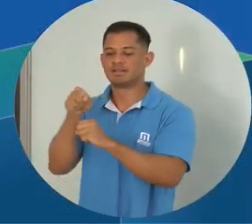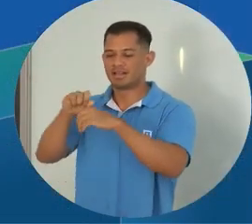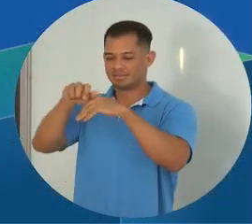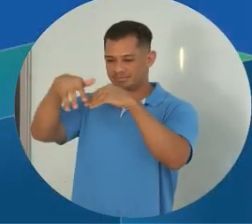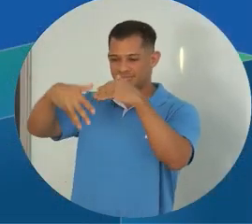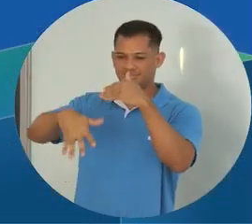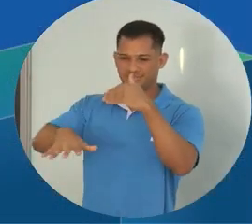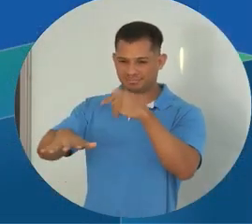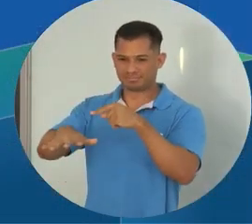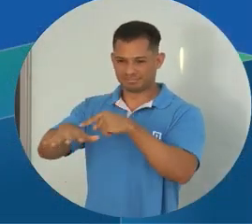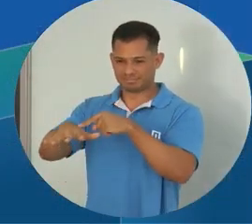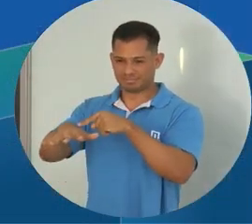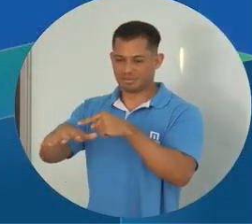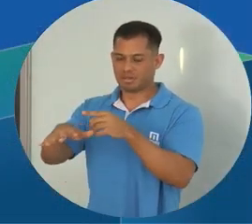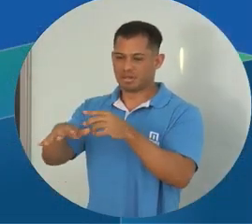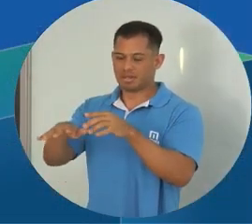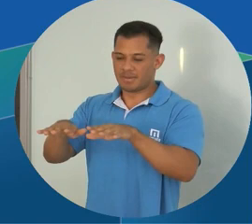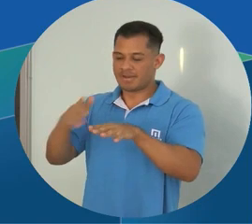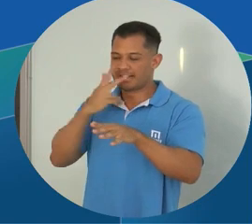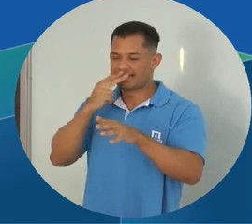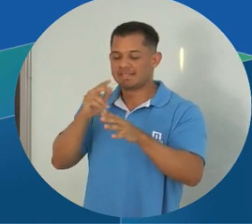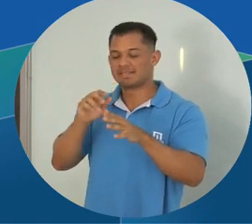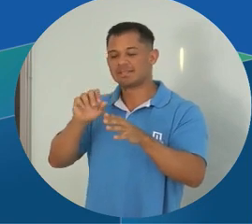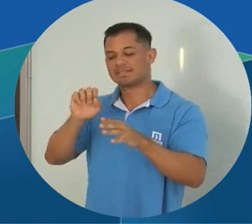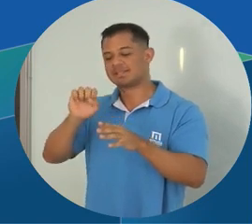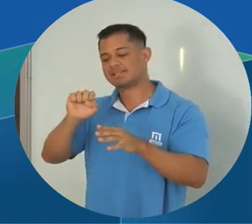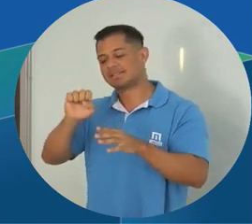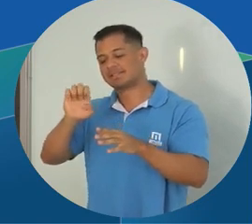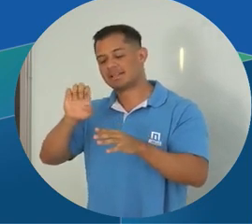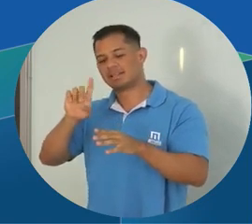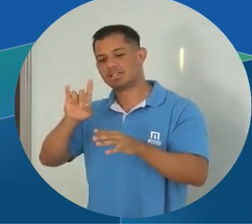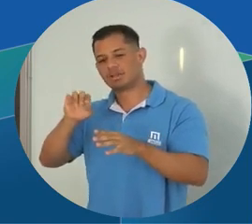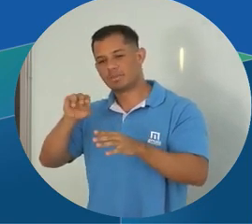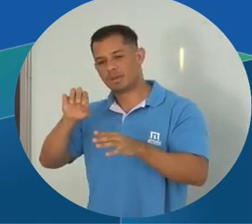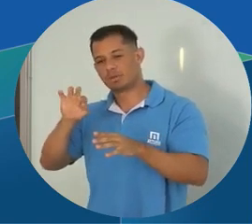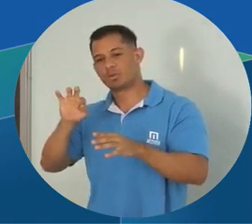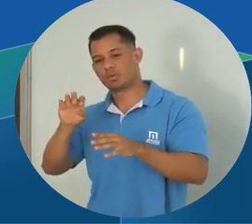no reservatório, num empreendimento que também não havia previsão.